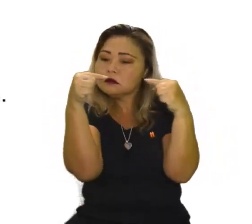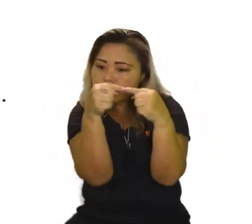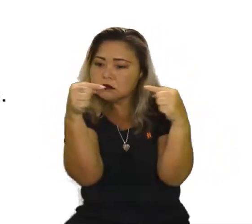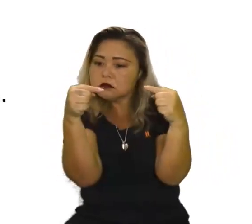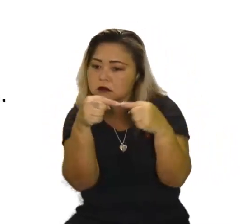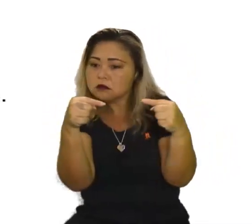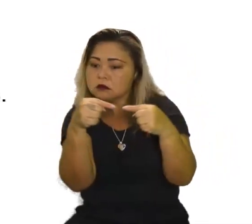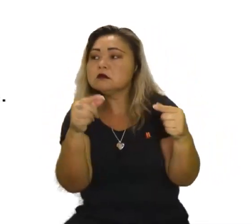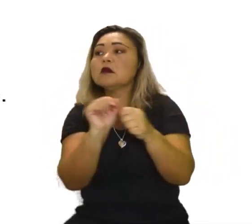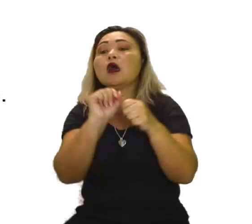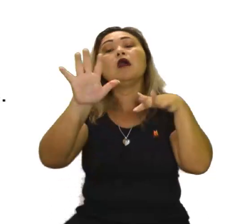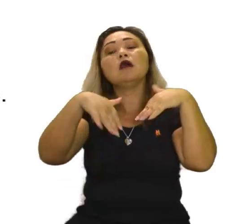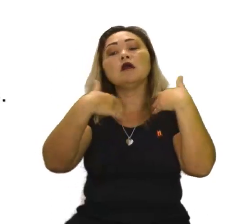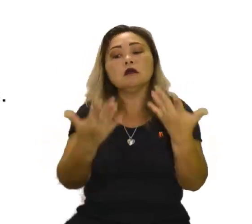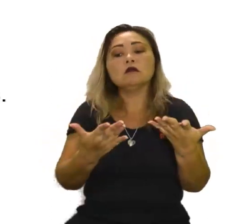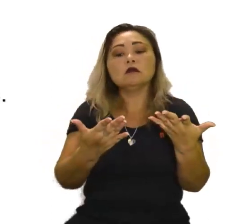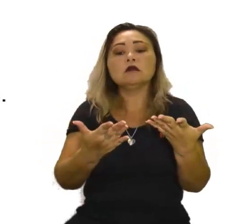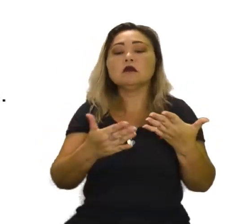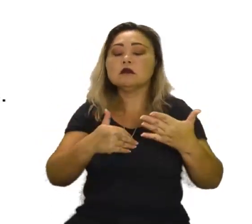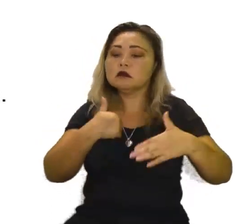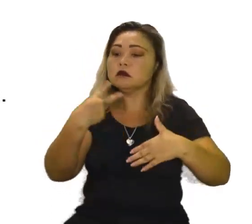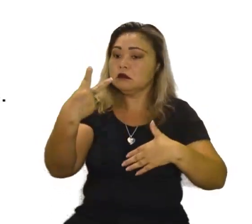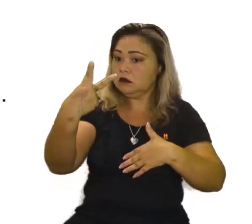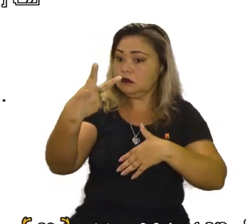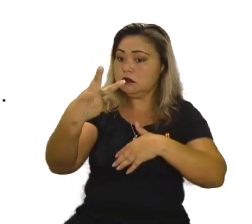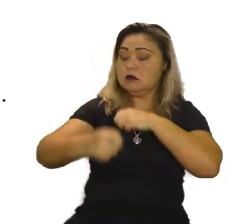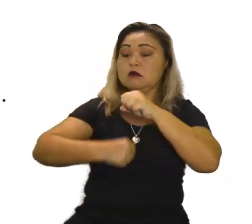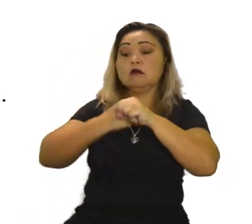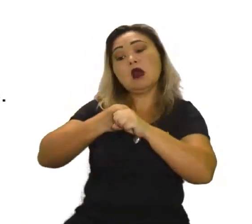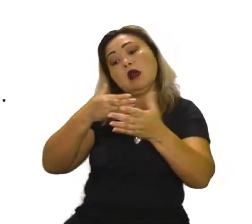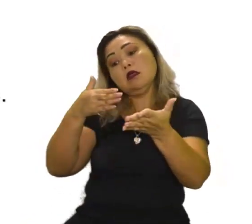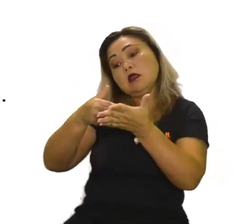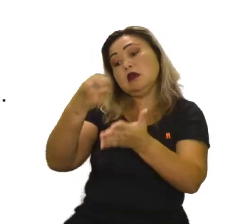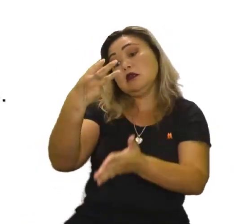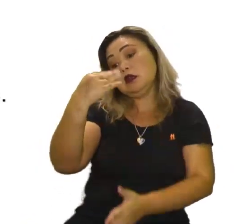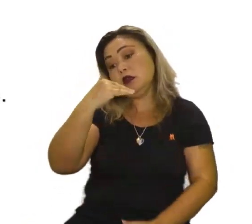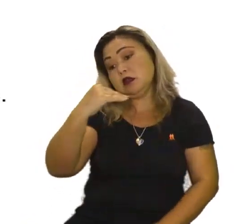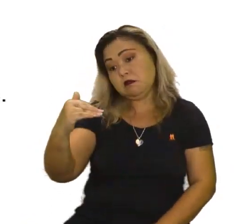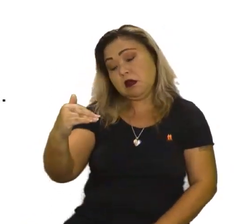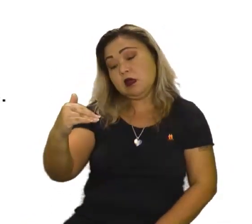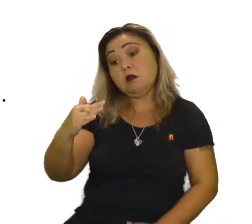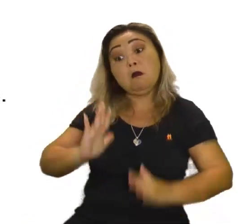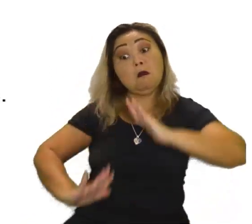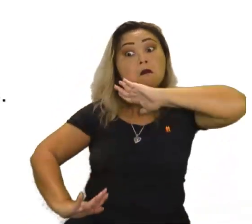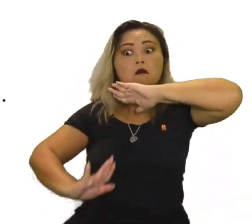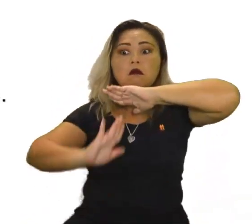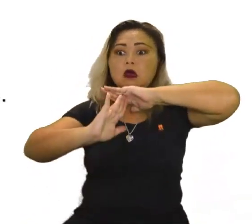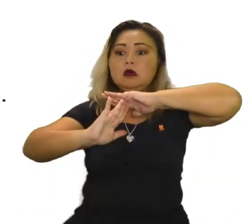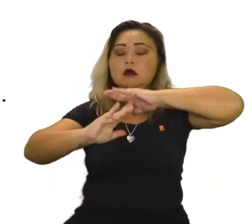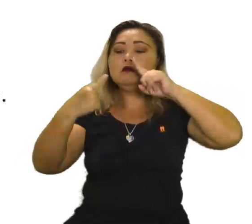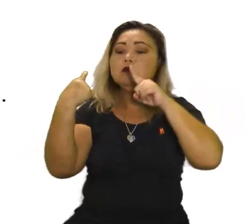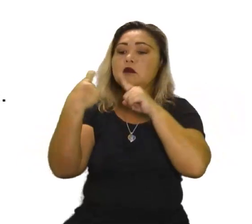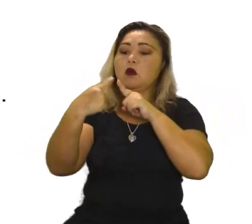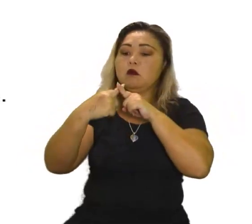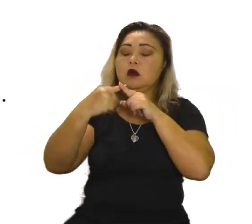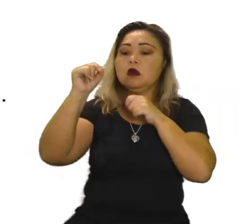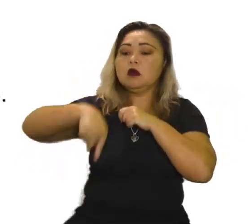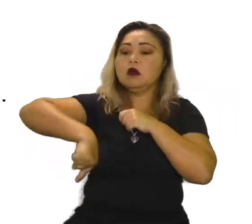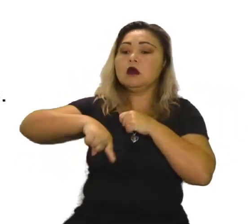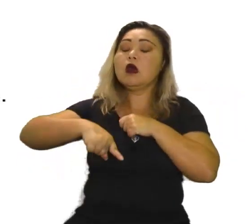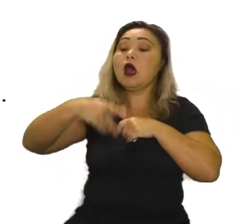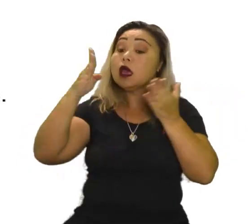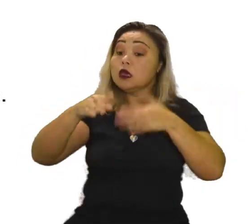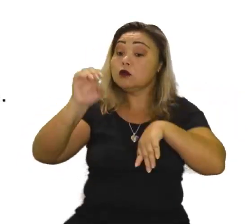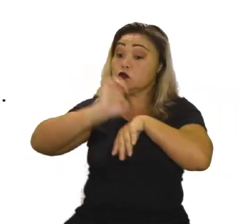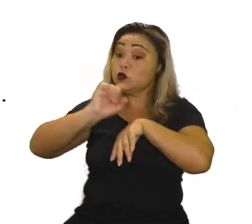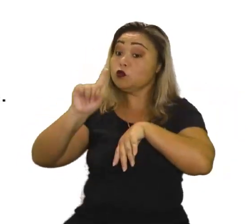você pode estender isso, tá bom? De 2 para 3 anos e meio, no máximo, por causa das condições, principalmente aqui no nosso